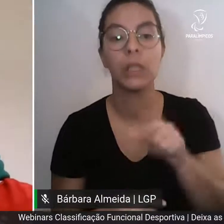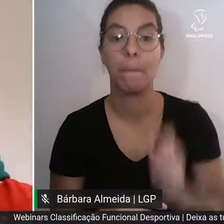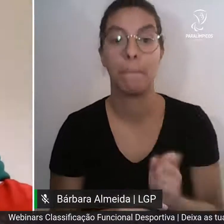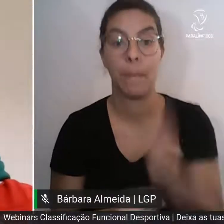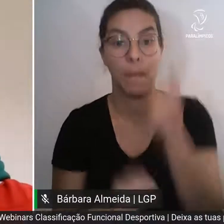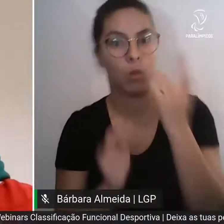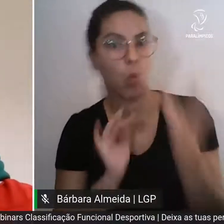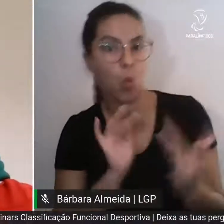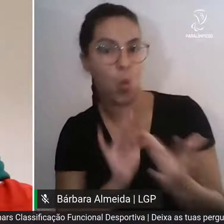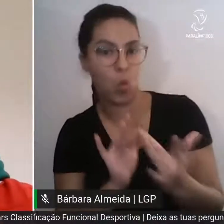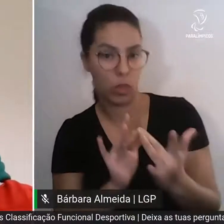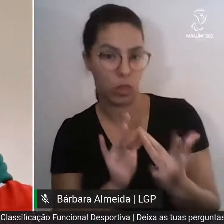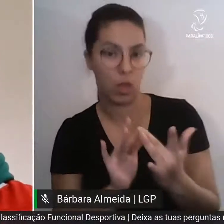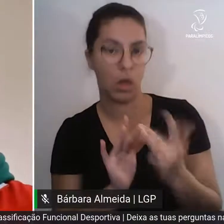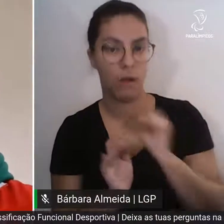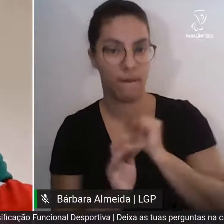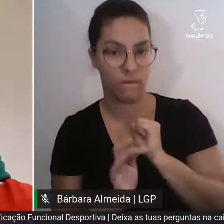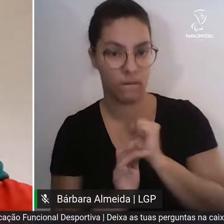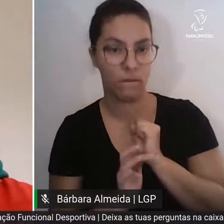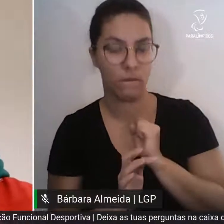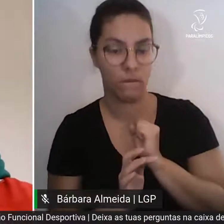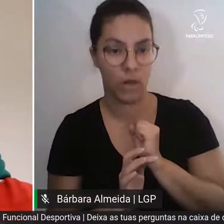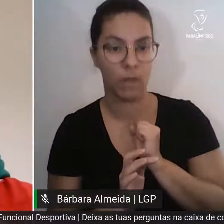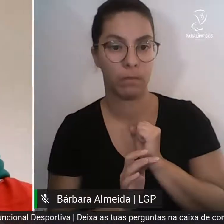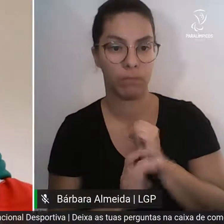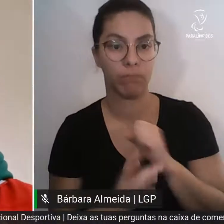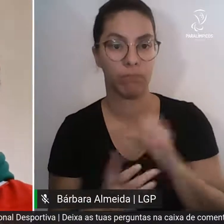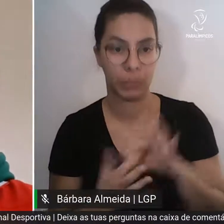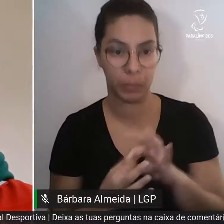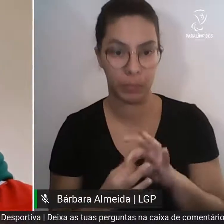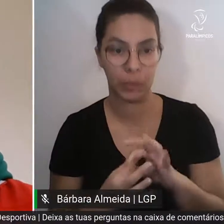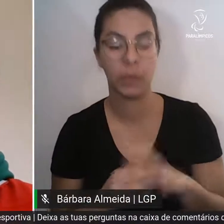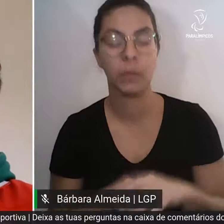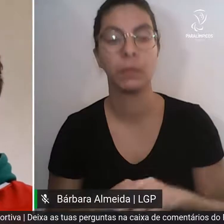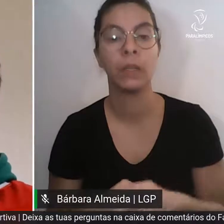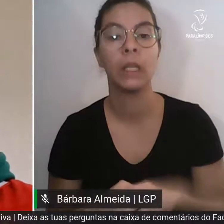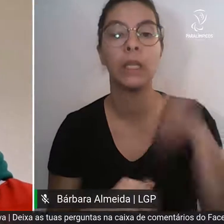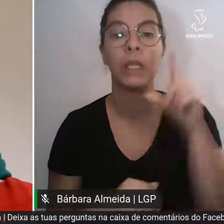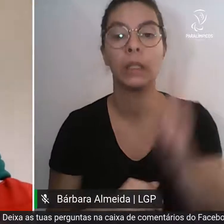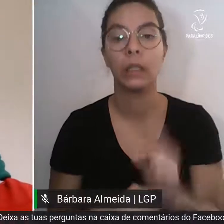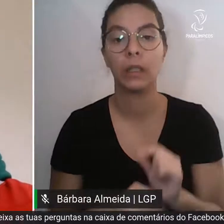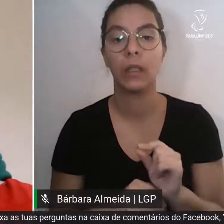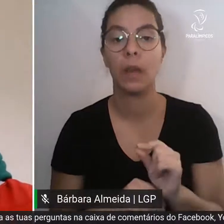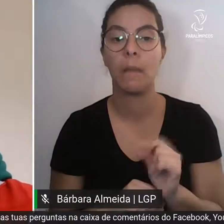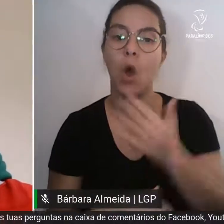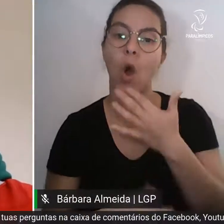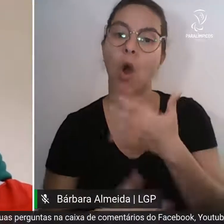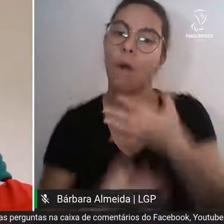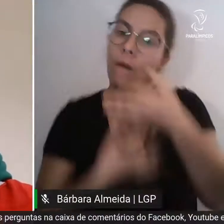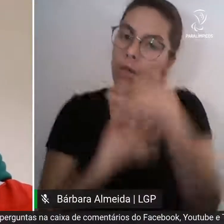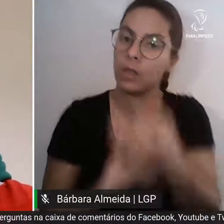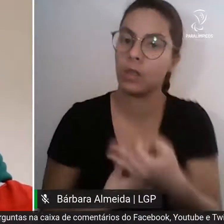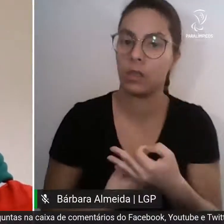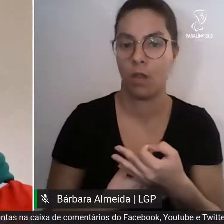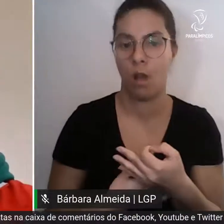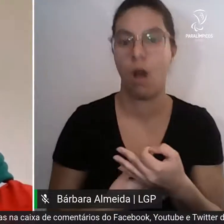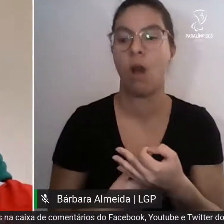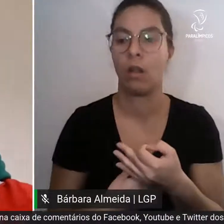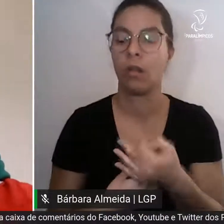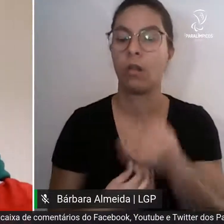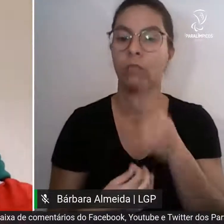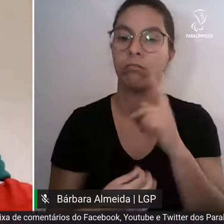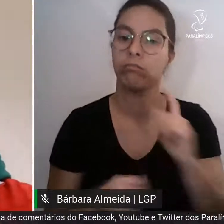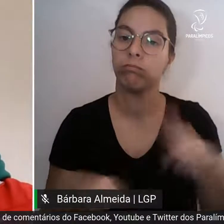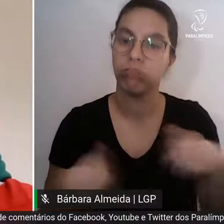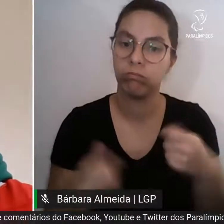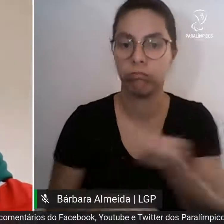contacto com o para badminton e foi também o primeiro contacto oficial da Federação Portuguesa de Badminton com o para badminton, no